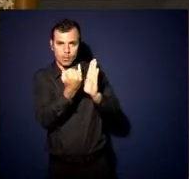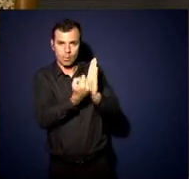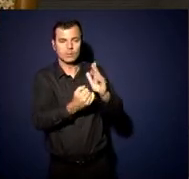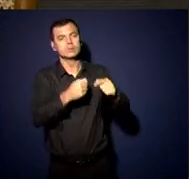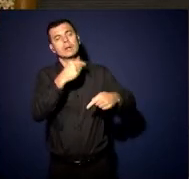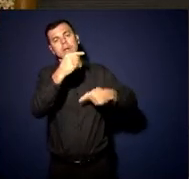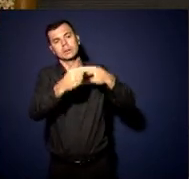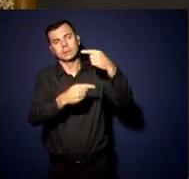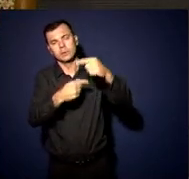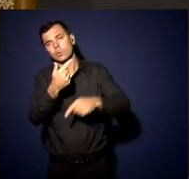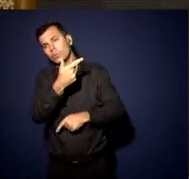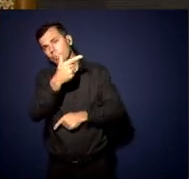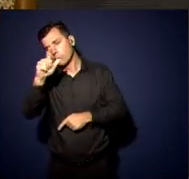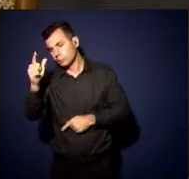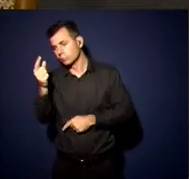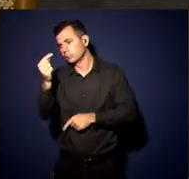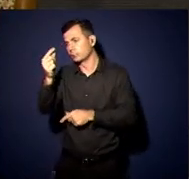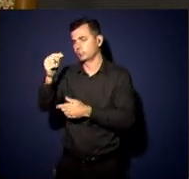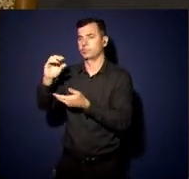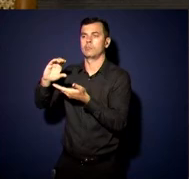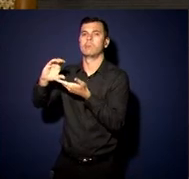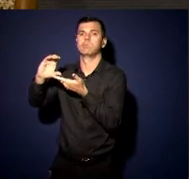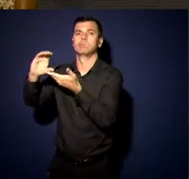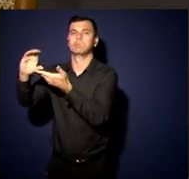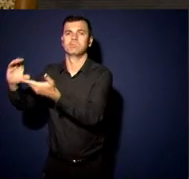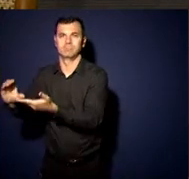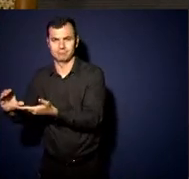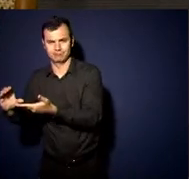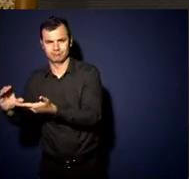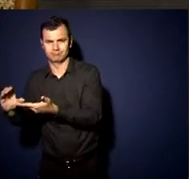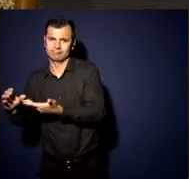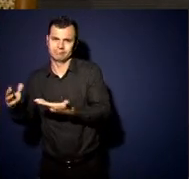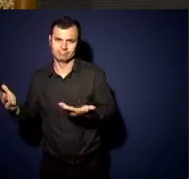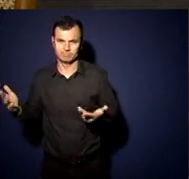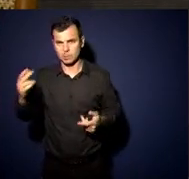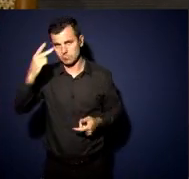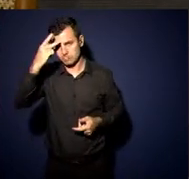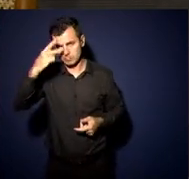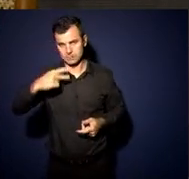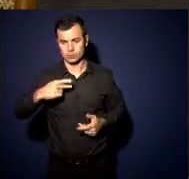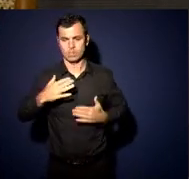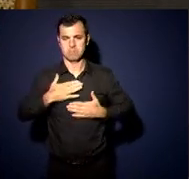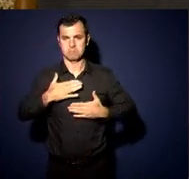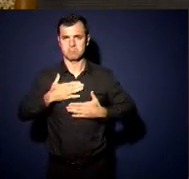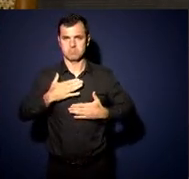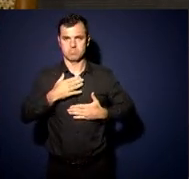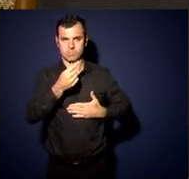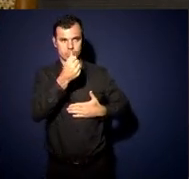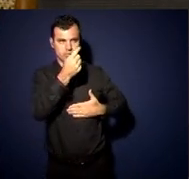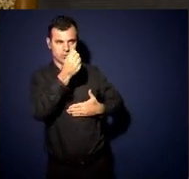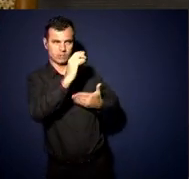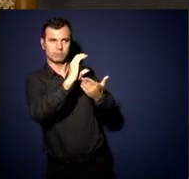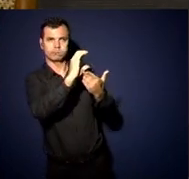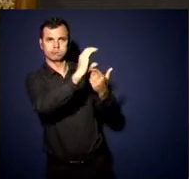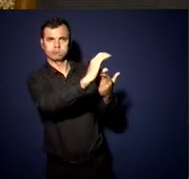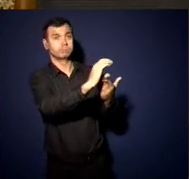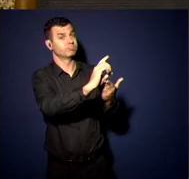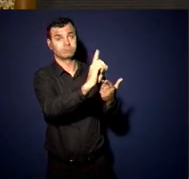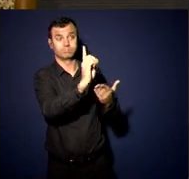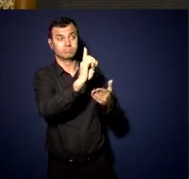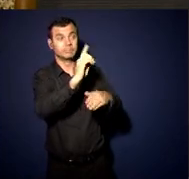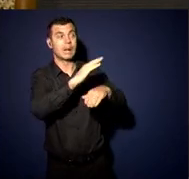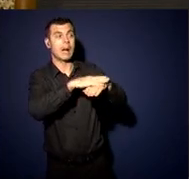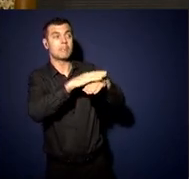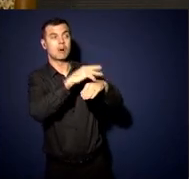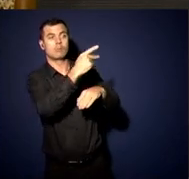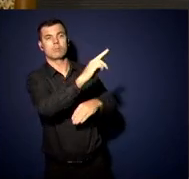então na prática eu não tenho essa titularidade do meu próprio investimento acaba que quem tem o meu investimento é a casa